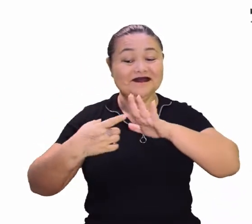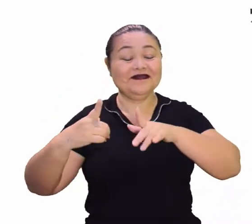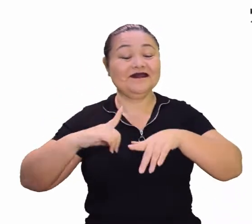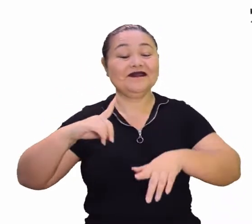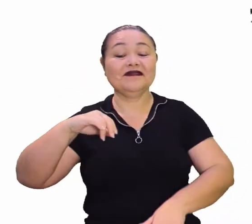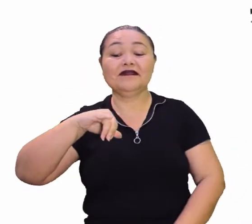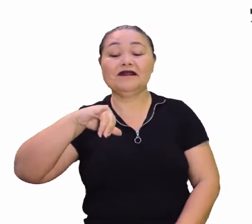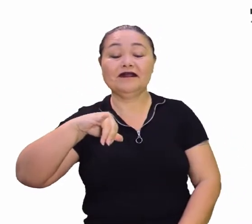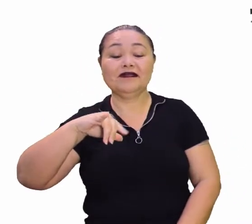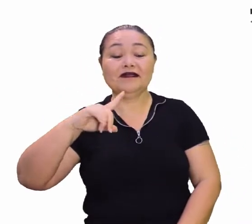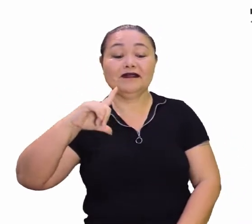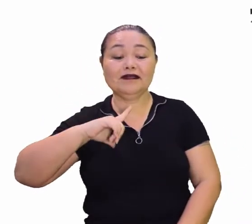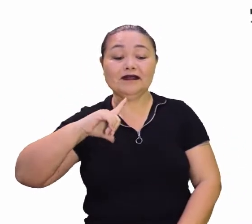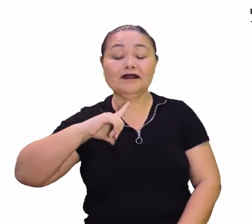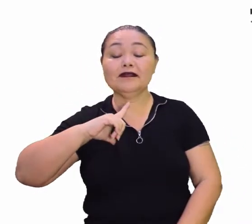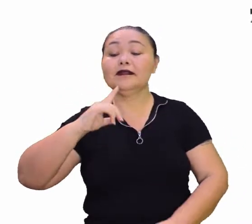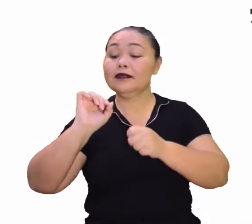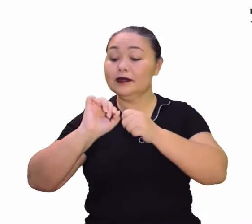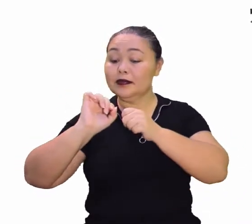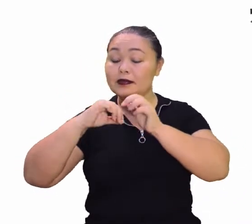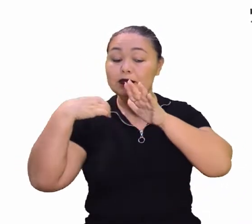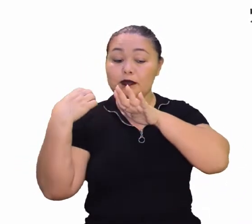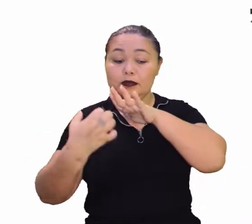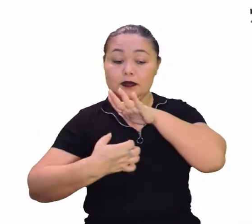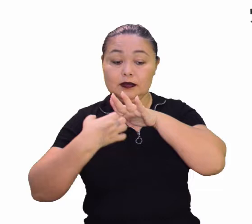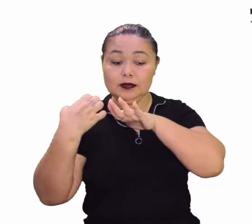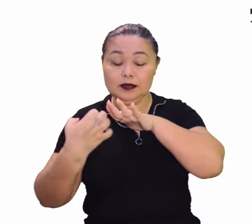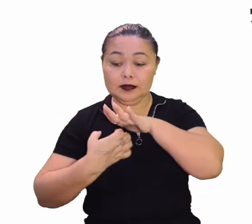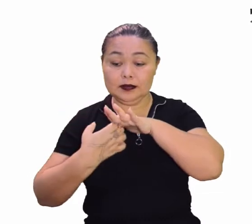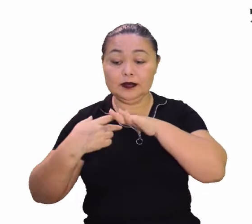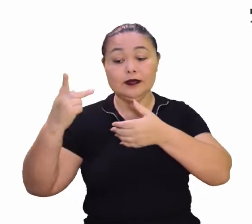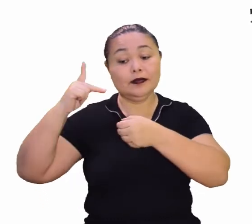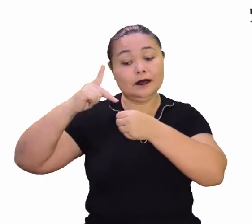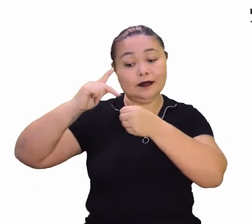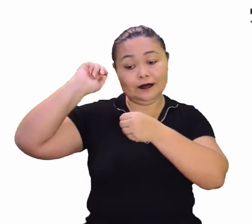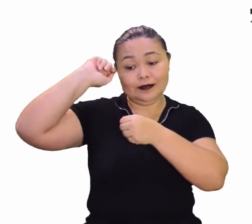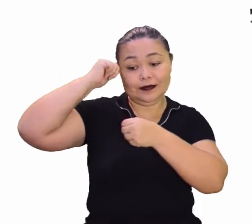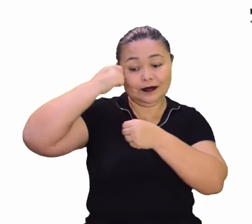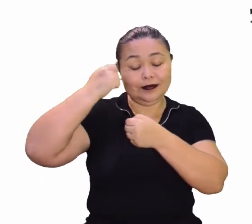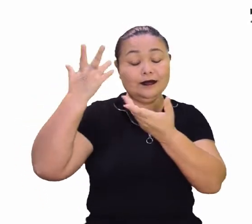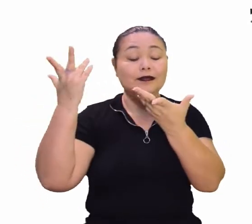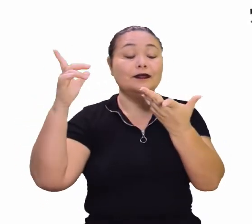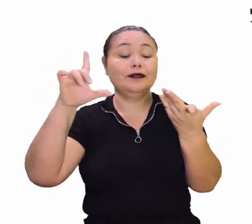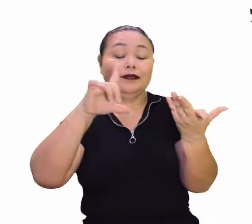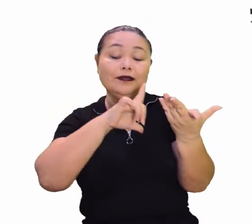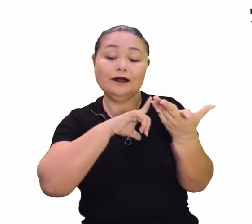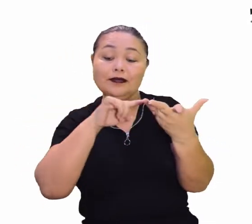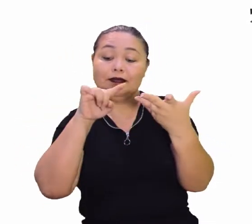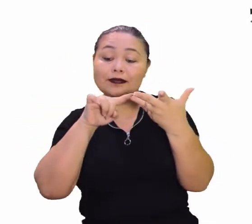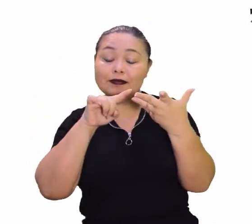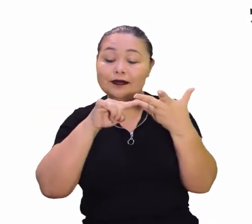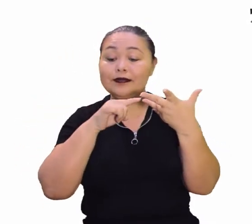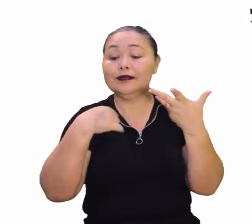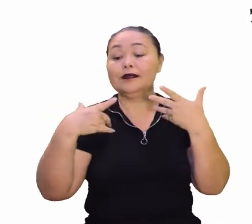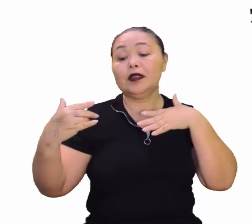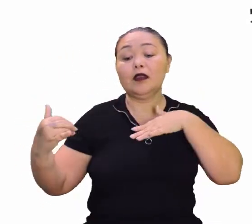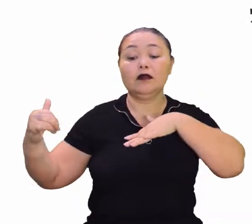lá também tem a indústria petroquímica, a automobilística nem se fala, né? A